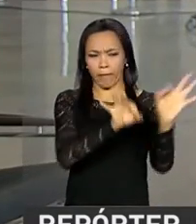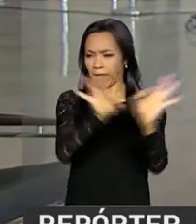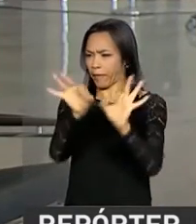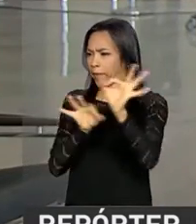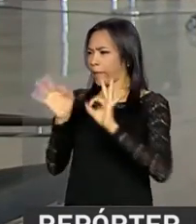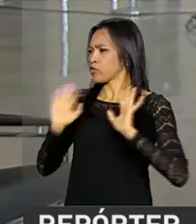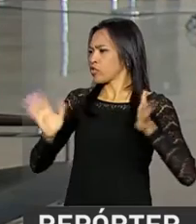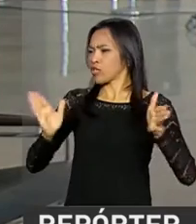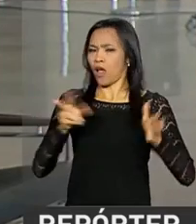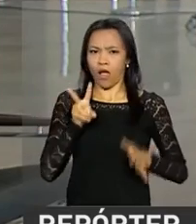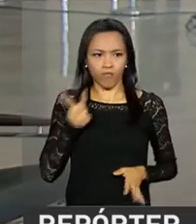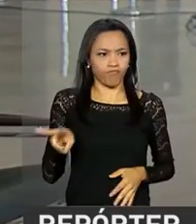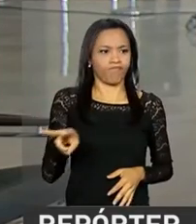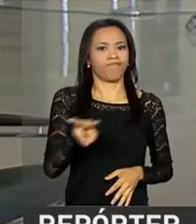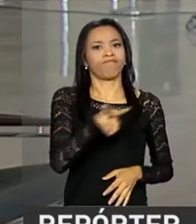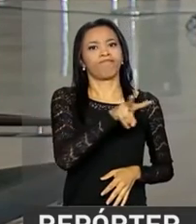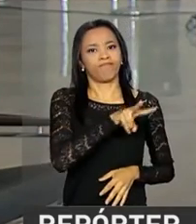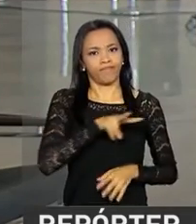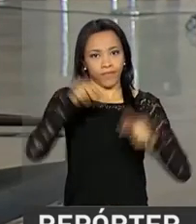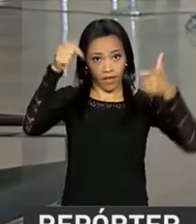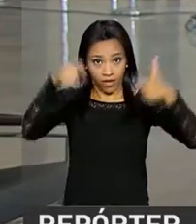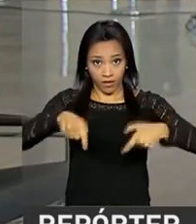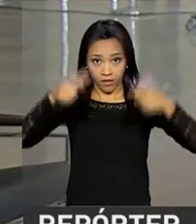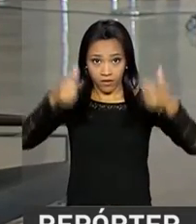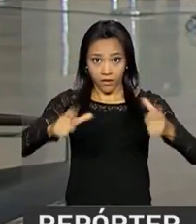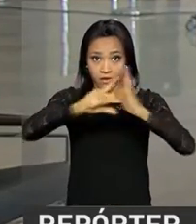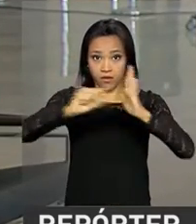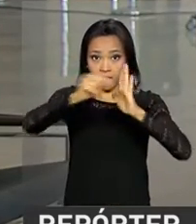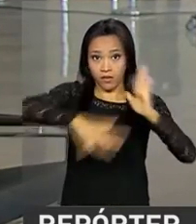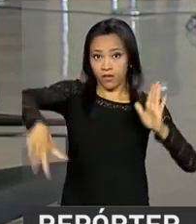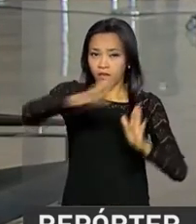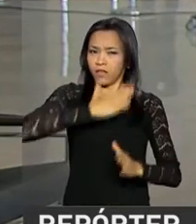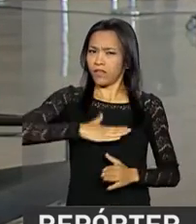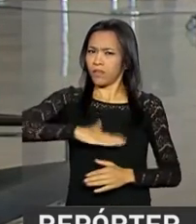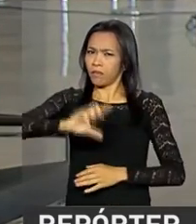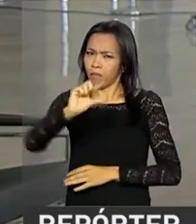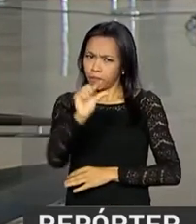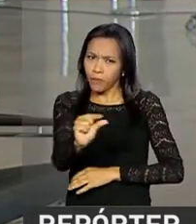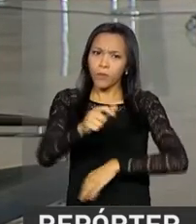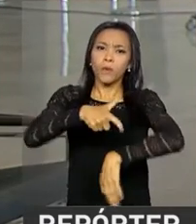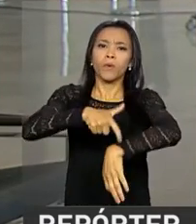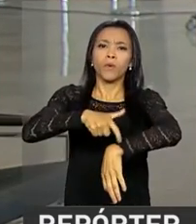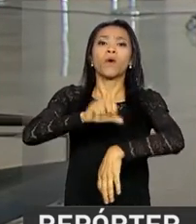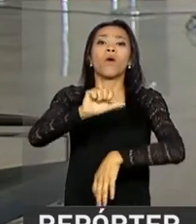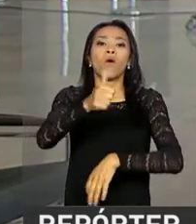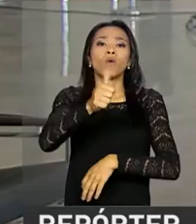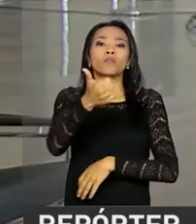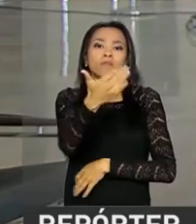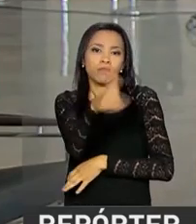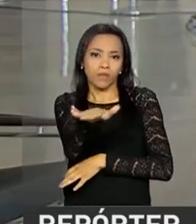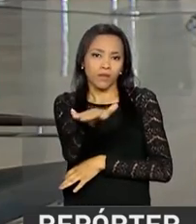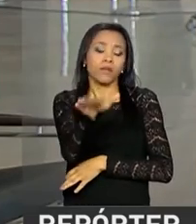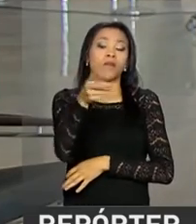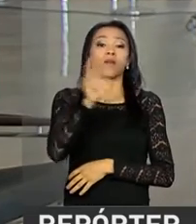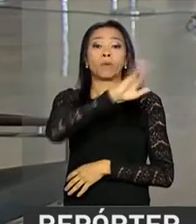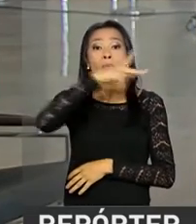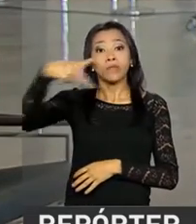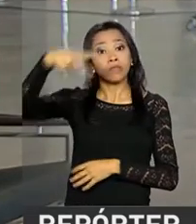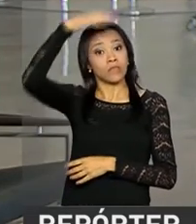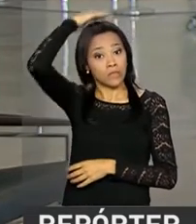sendo feitos aqui no Palácio do Planalto para que daqui a pouco, às 11h30, o presidente Michel